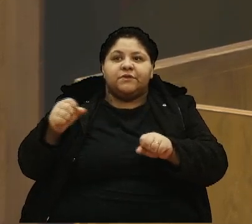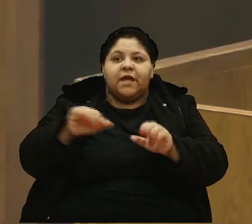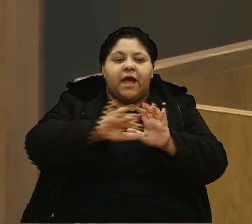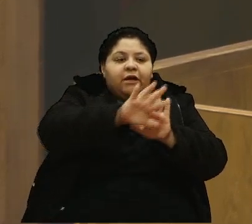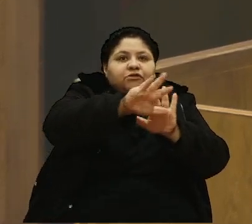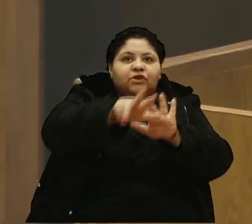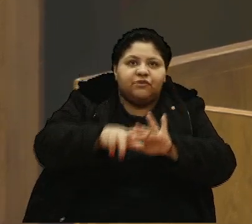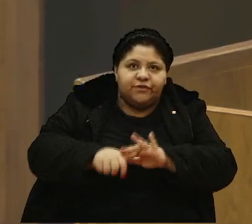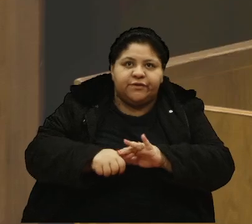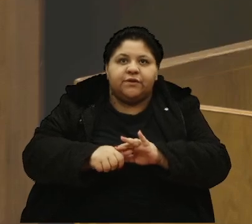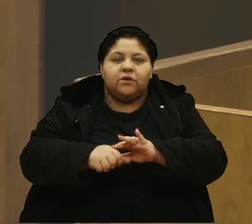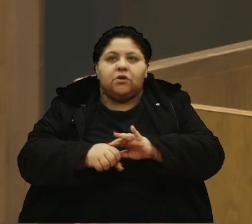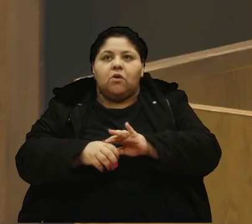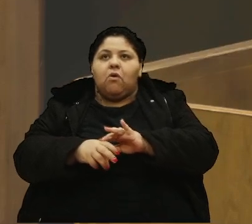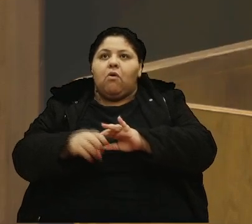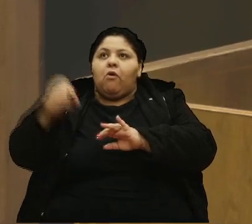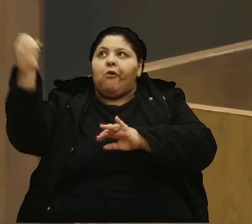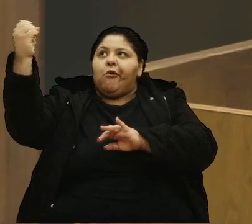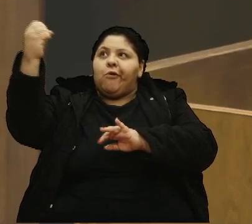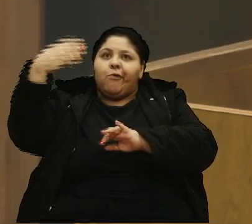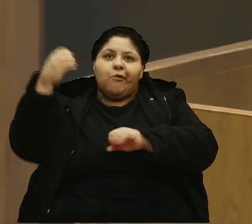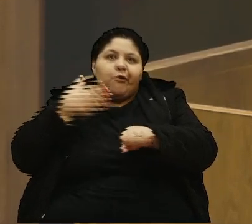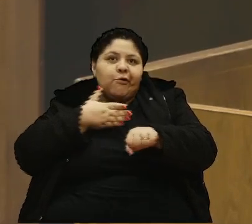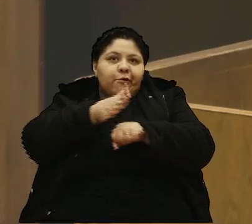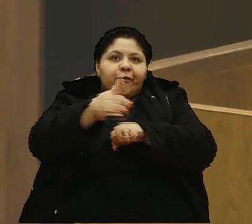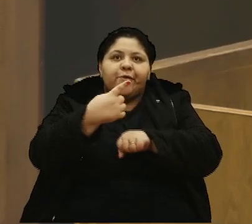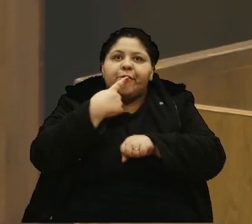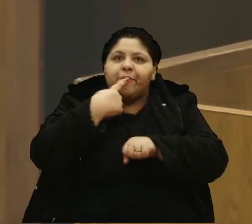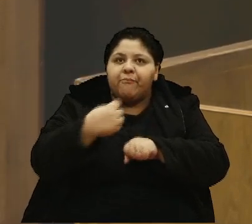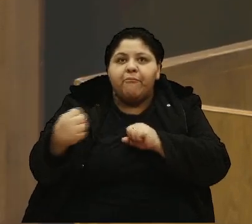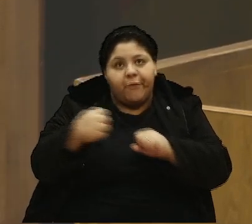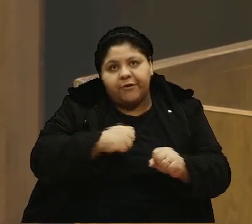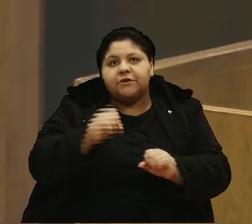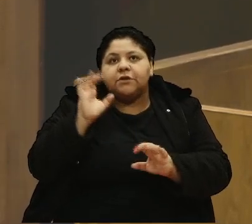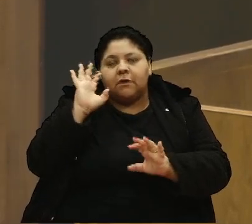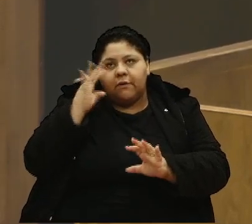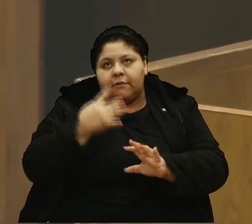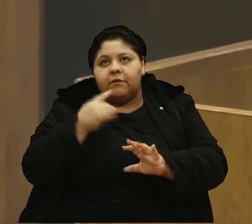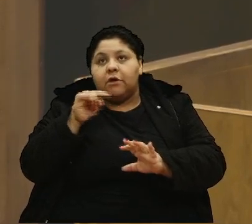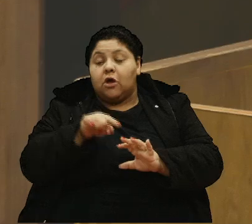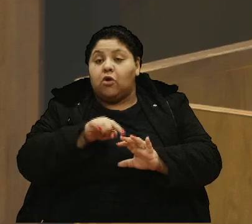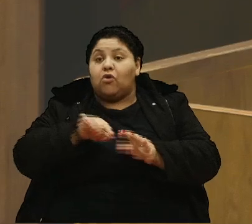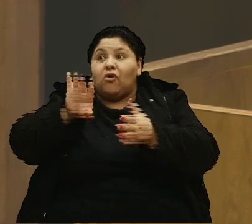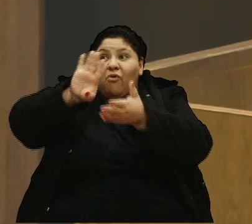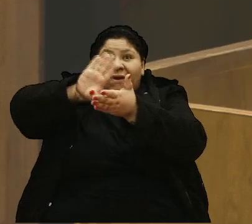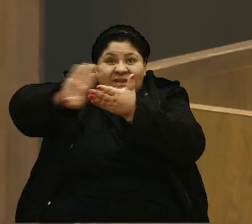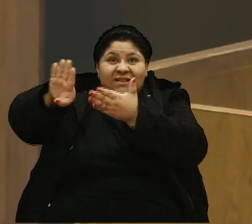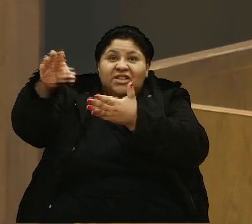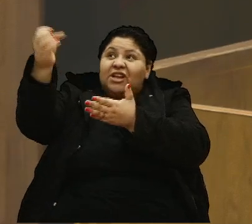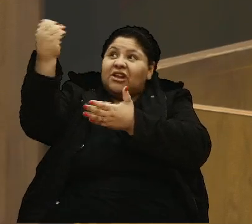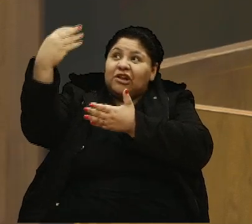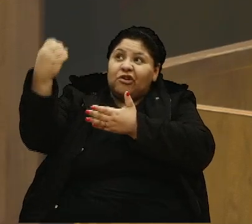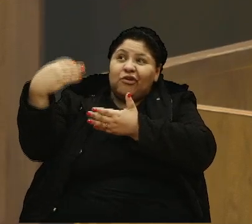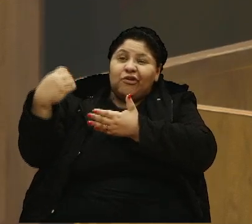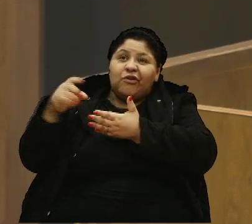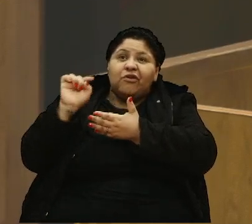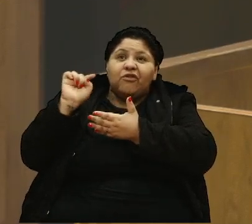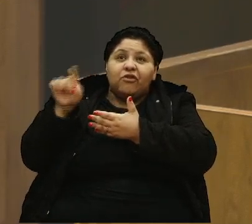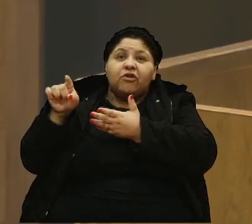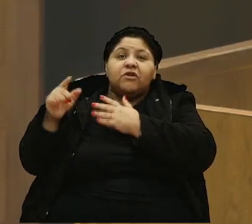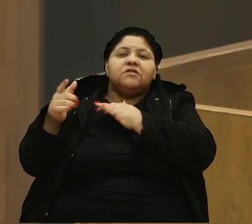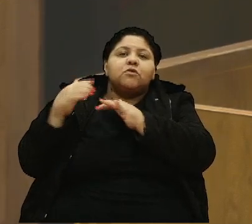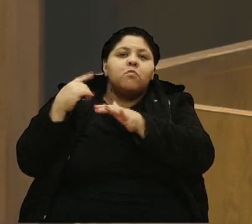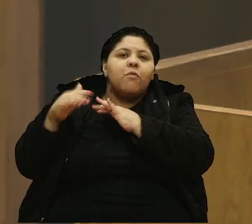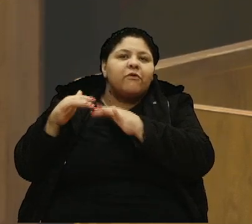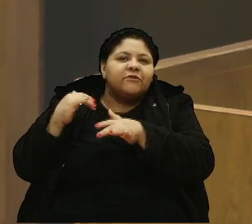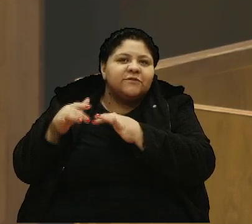ou alguém passar no sinal vermelho. Existem N fatores. Com essa retirada dos semáforos, você causa mais